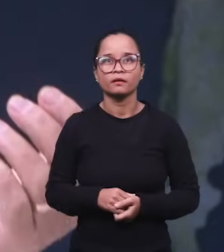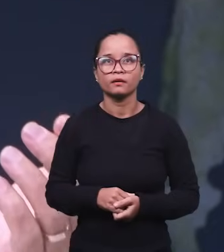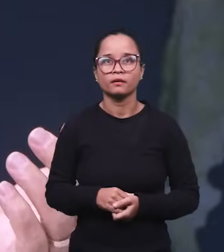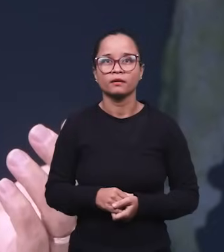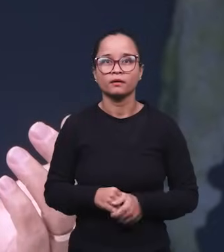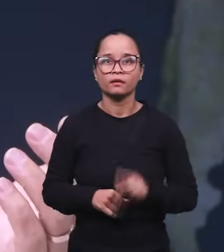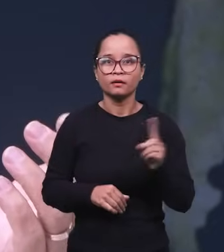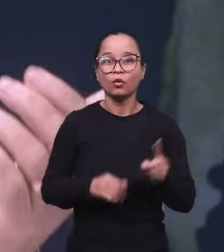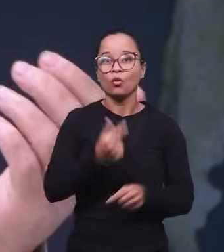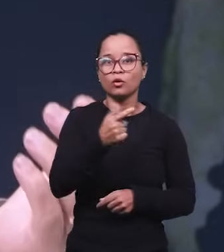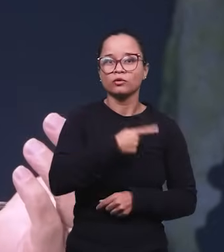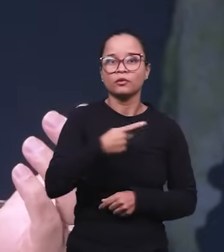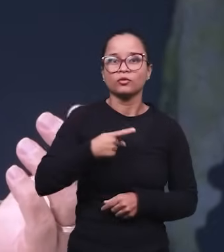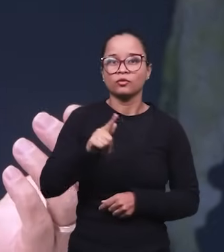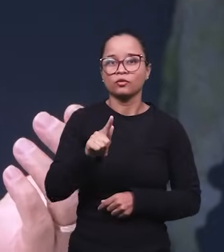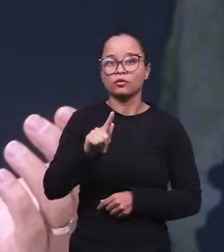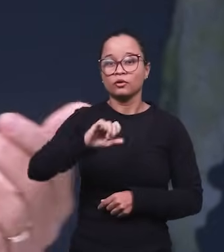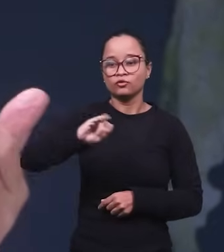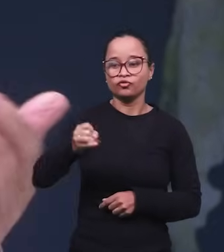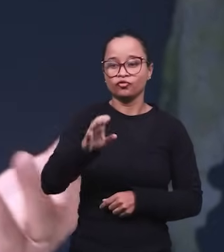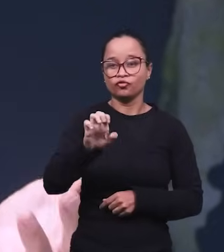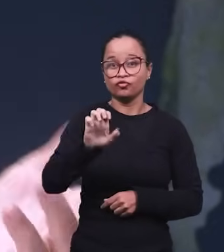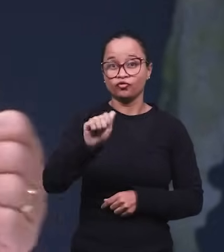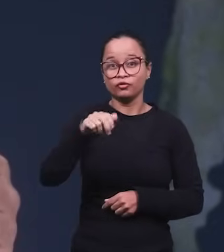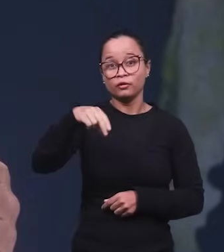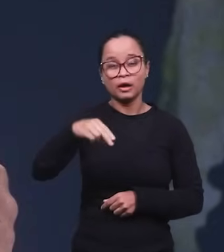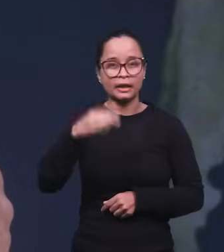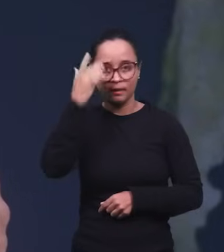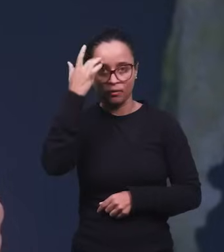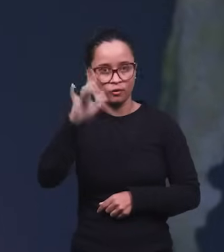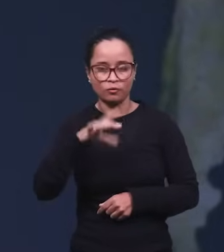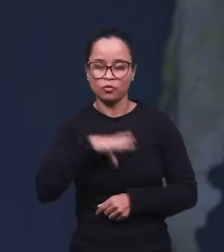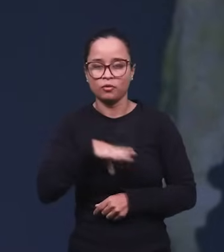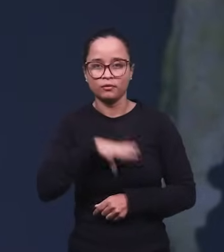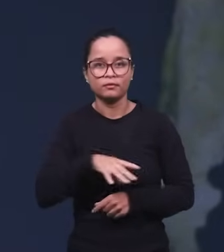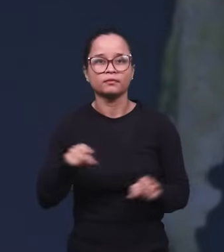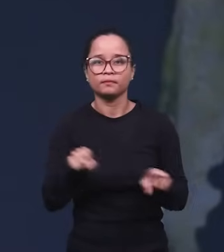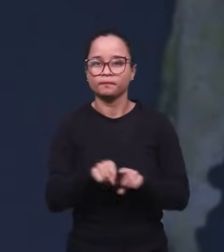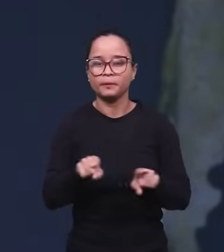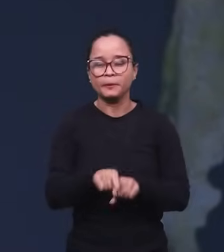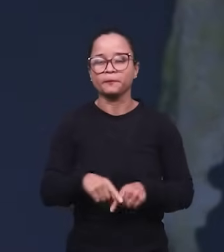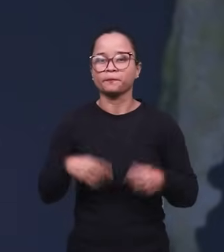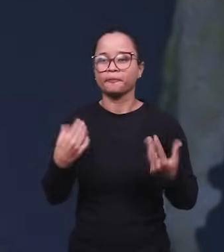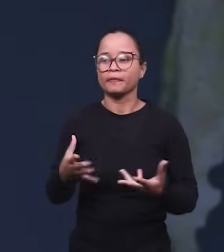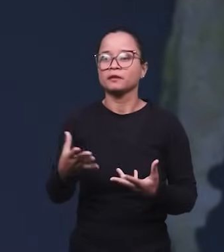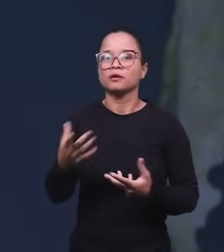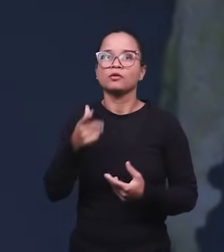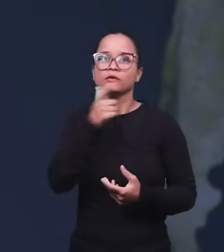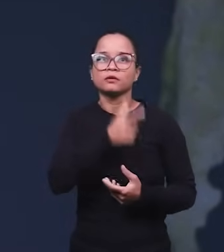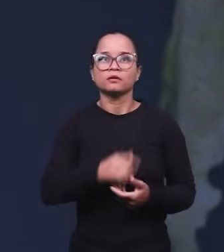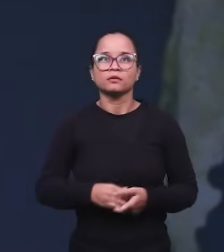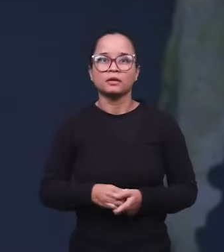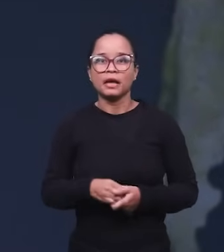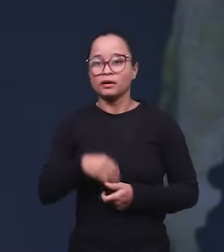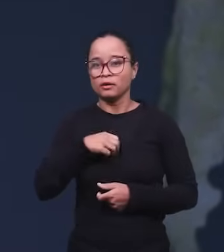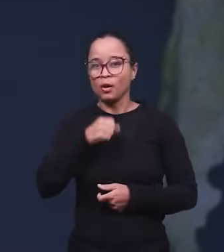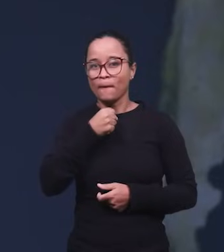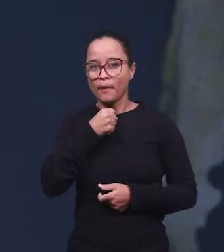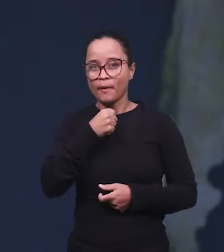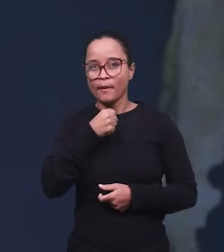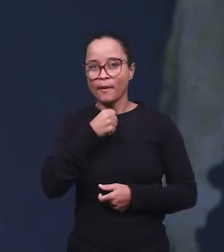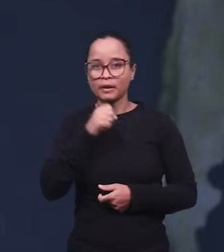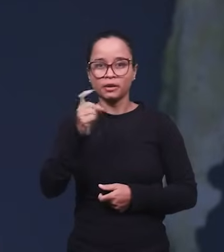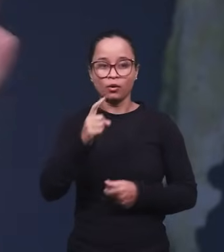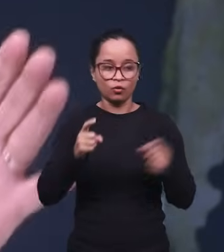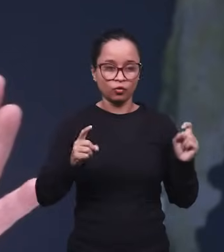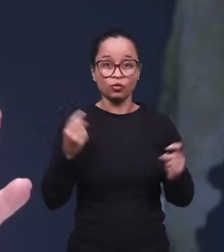o pastor Jean Paul, que também não fala português. Aí, naquilo ali, ganhava tempo. Eu não usava